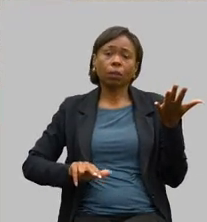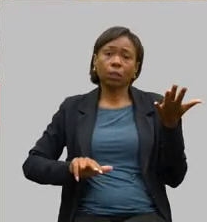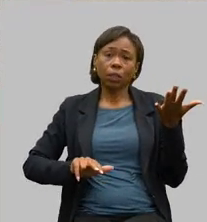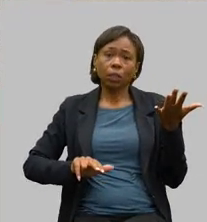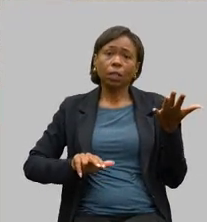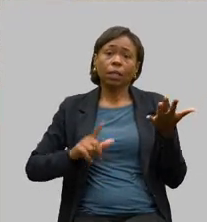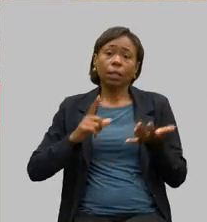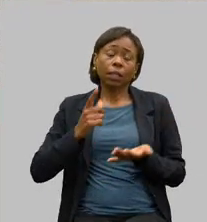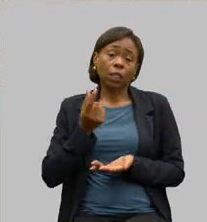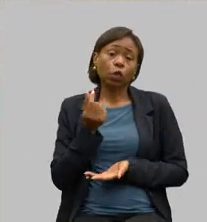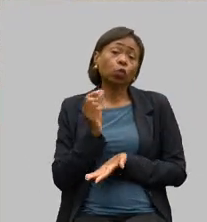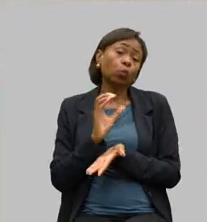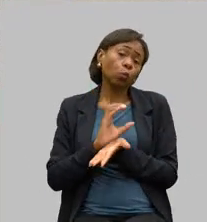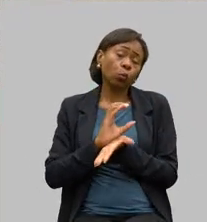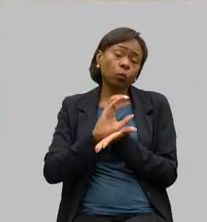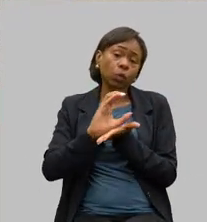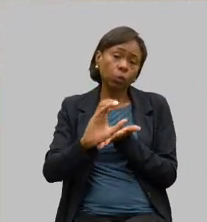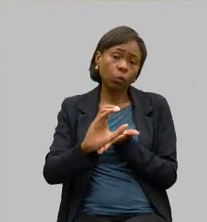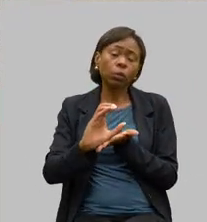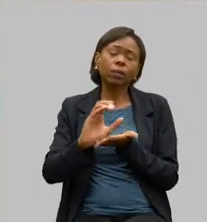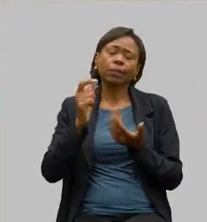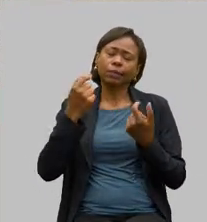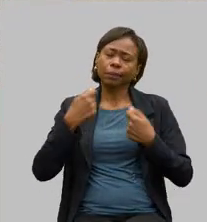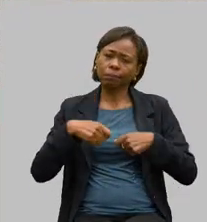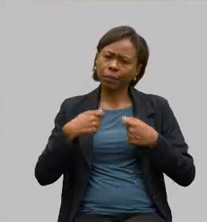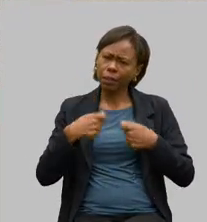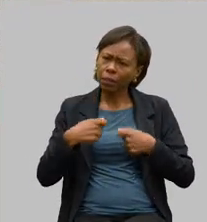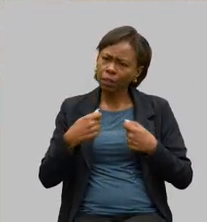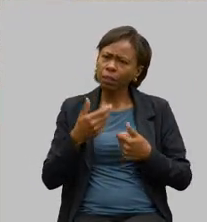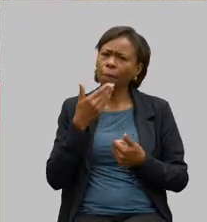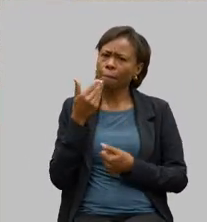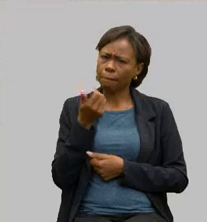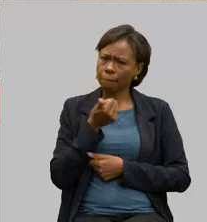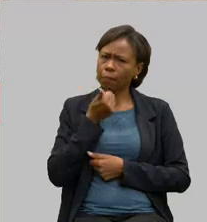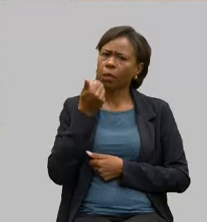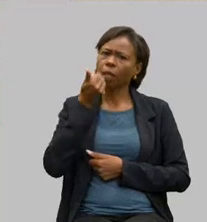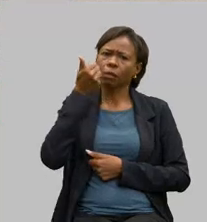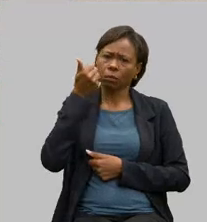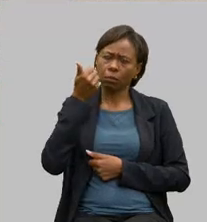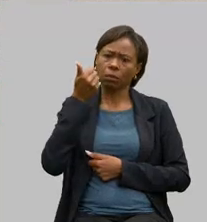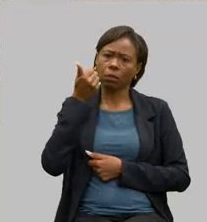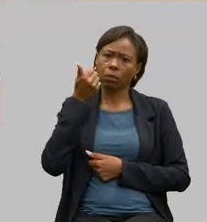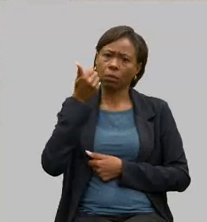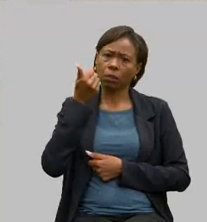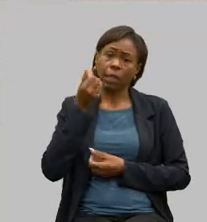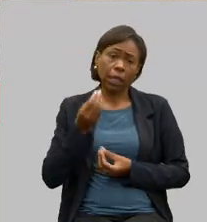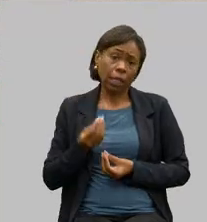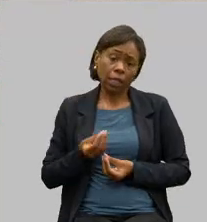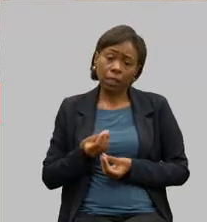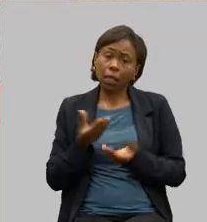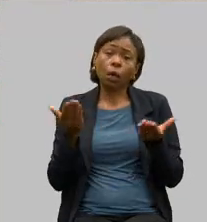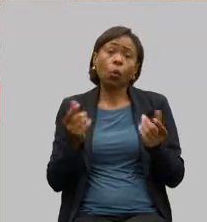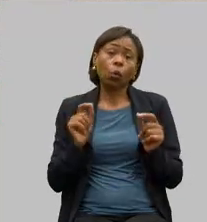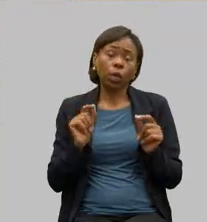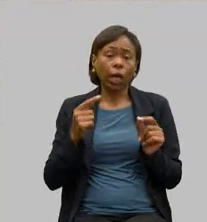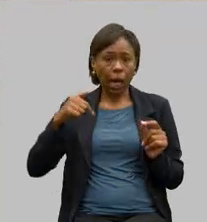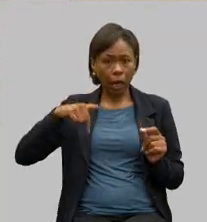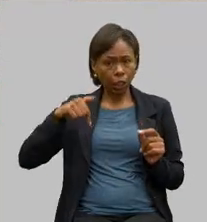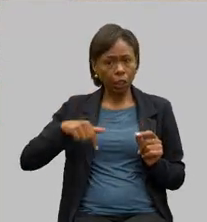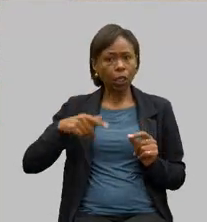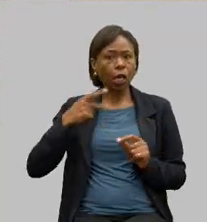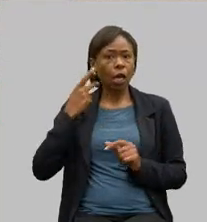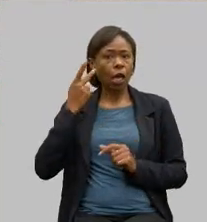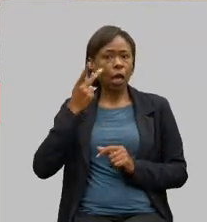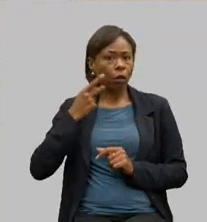tá disponibilizado que a gente precisava de fato melhorar e a gente se coloca à disposição nesse sentido os nossos mandatos inclusive da esquerda